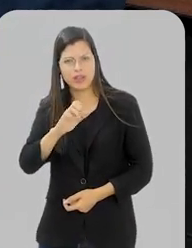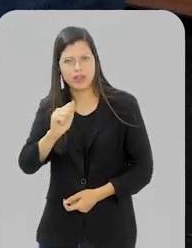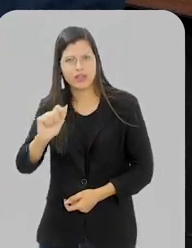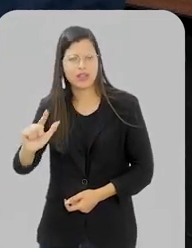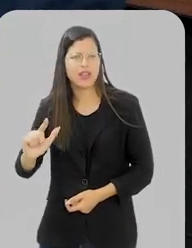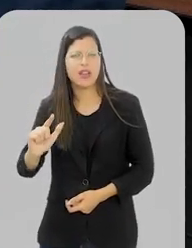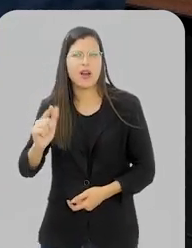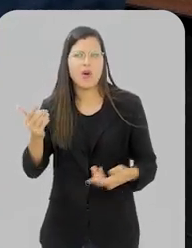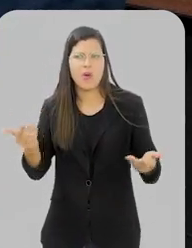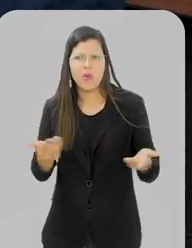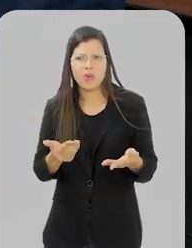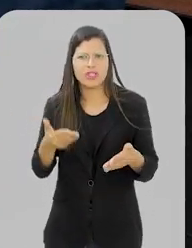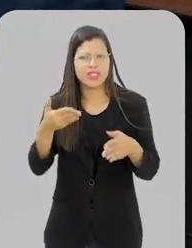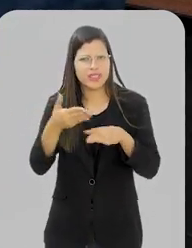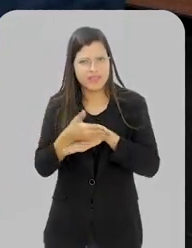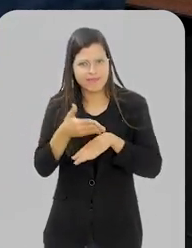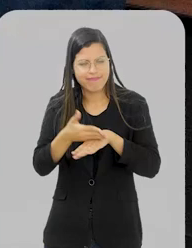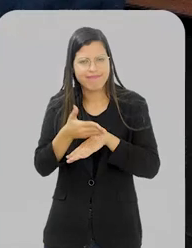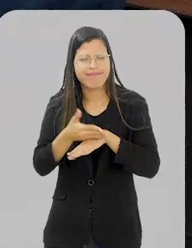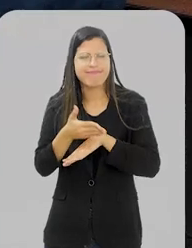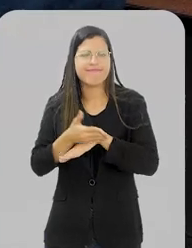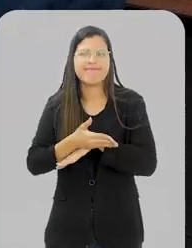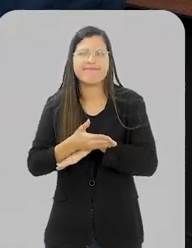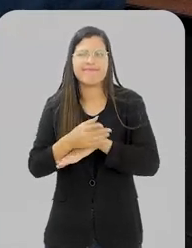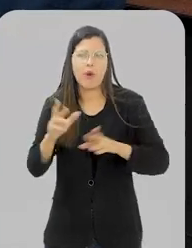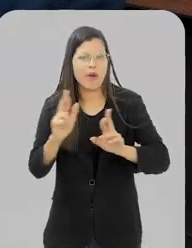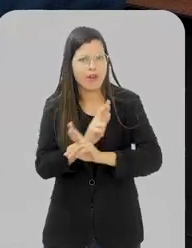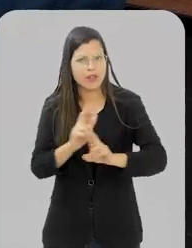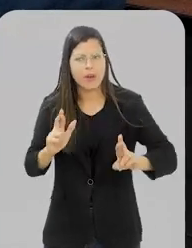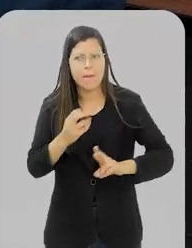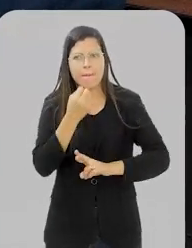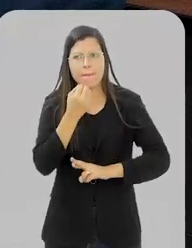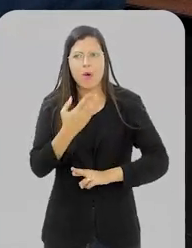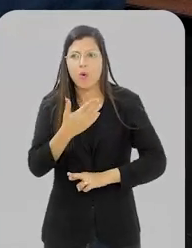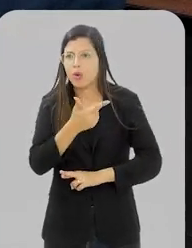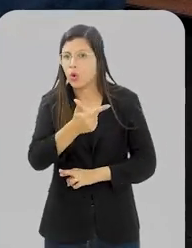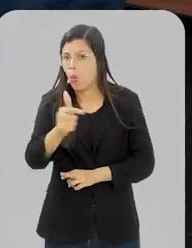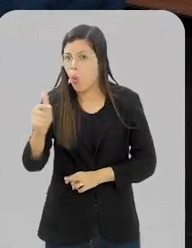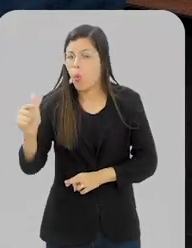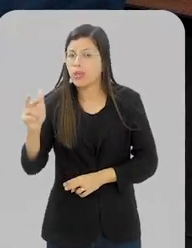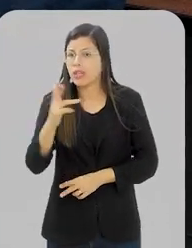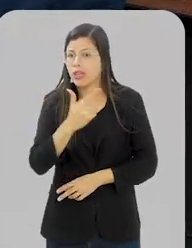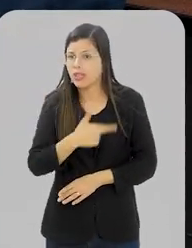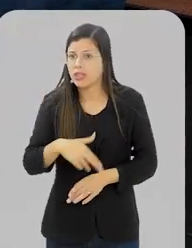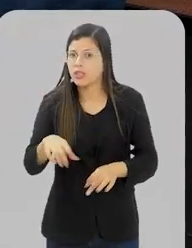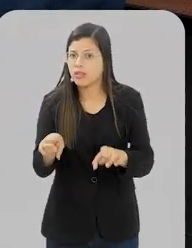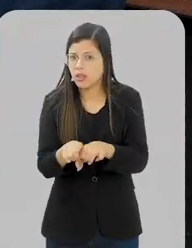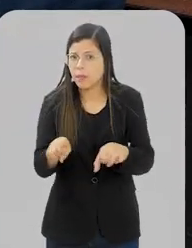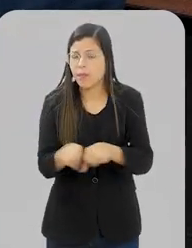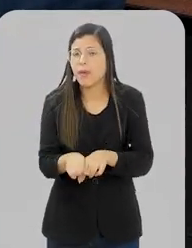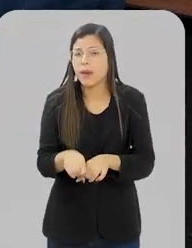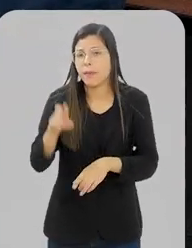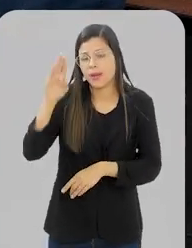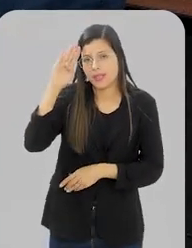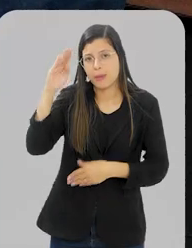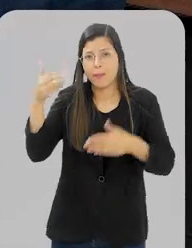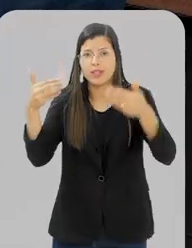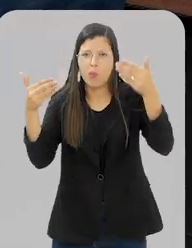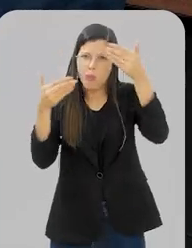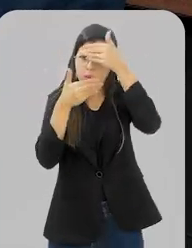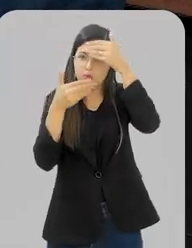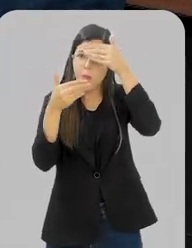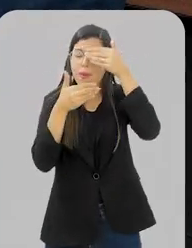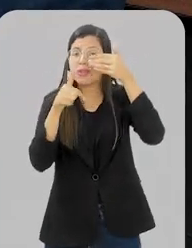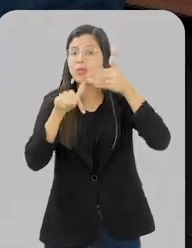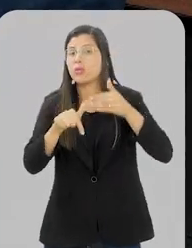hoje no dia a dia com bastante frequência que um relacionamento muito bom e com todas as demais religiões inclusive com os muçulmanos Eu tenho um